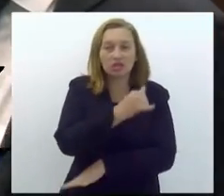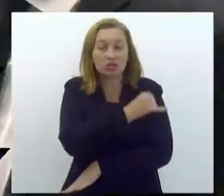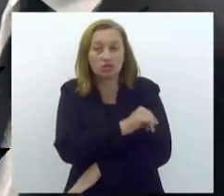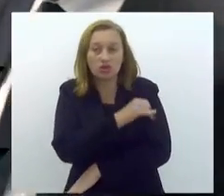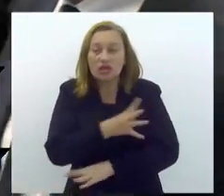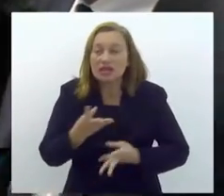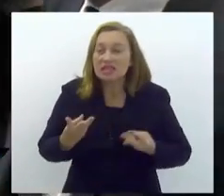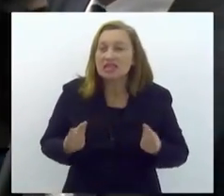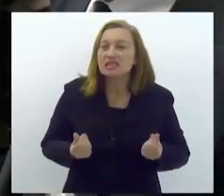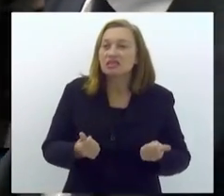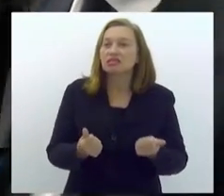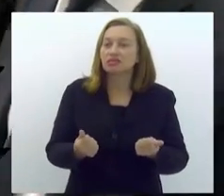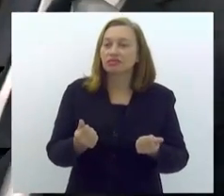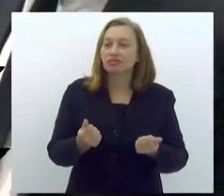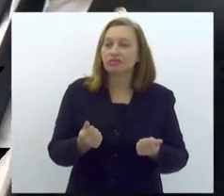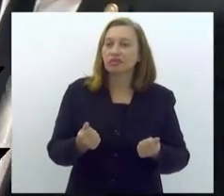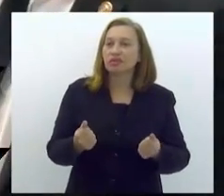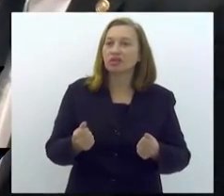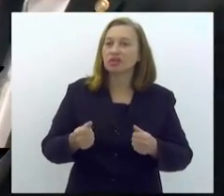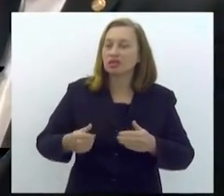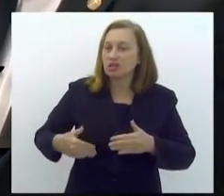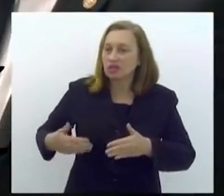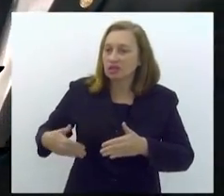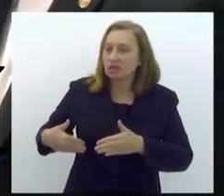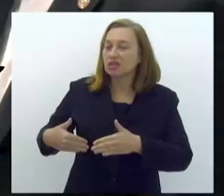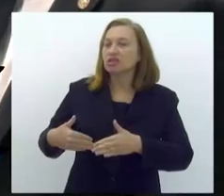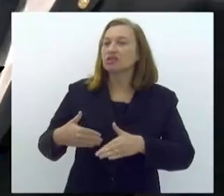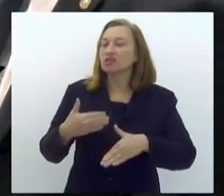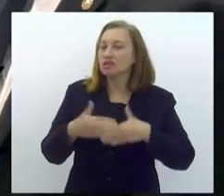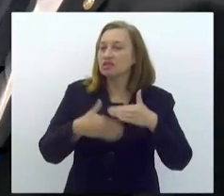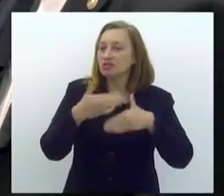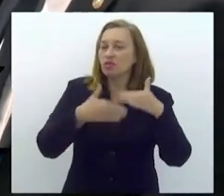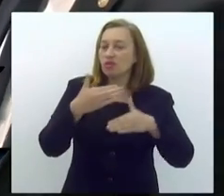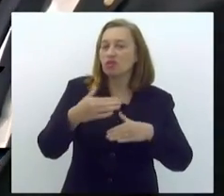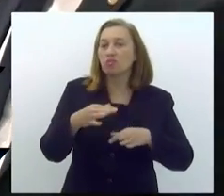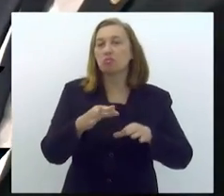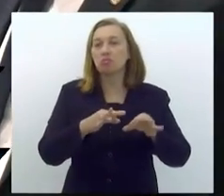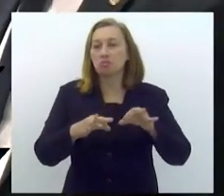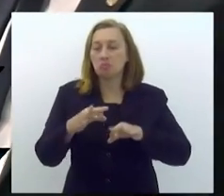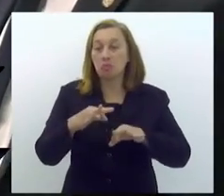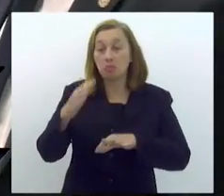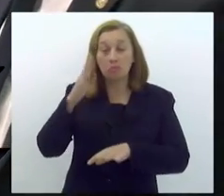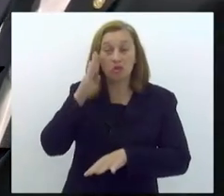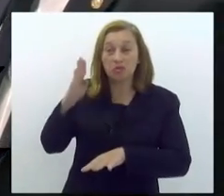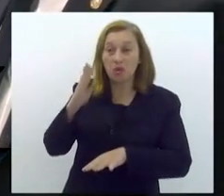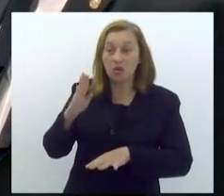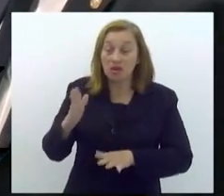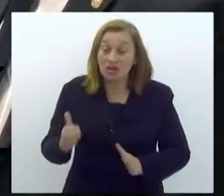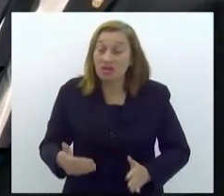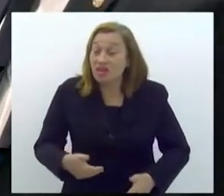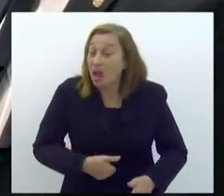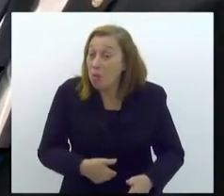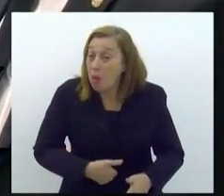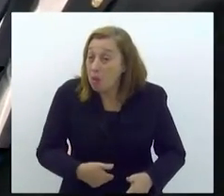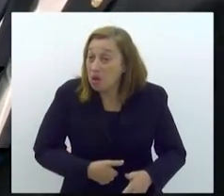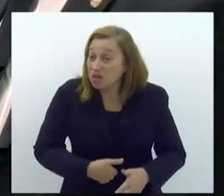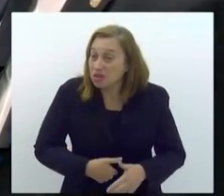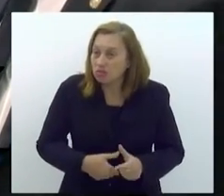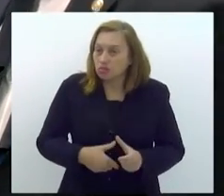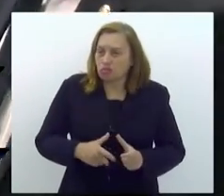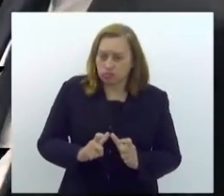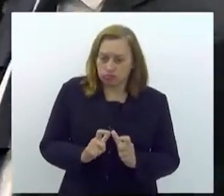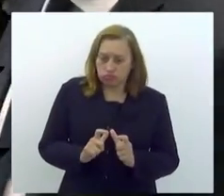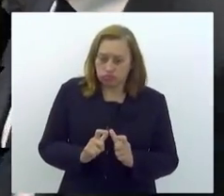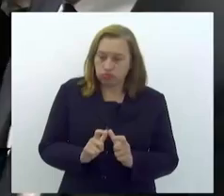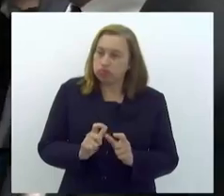a sensibilidade de fazer andar um programa indispensável nesse momento em que a miséria tá se agravando no Brasil por conta